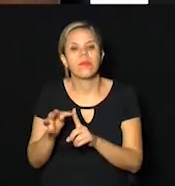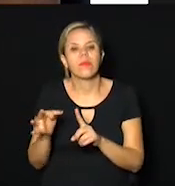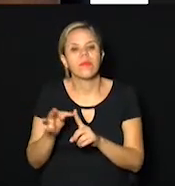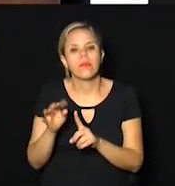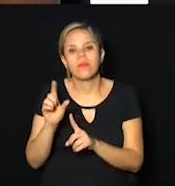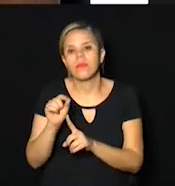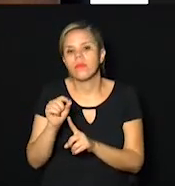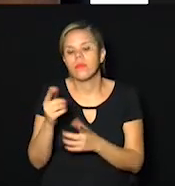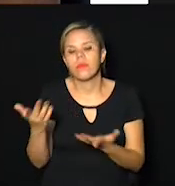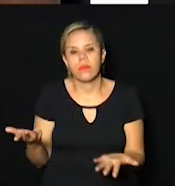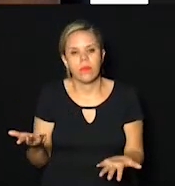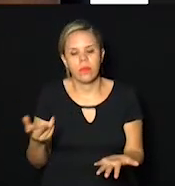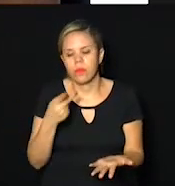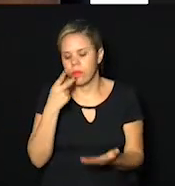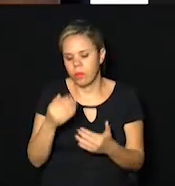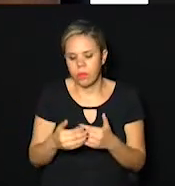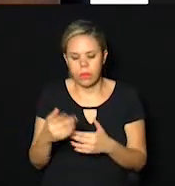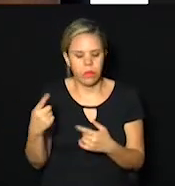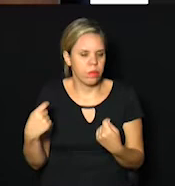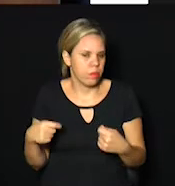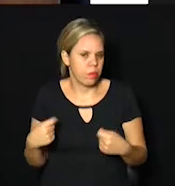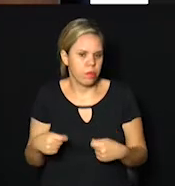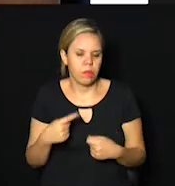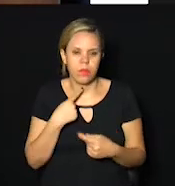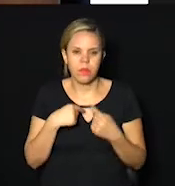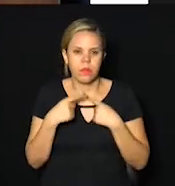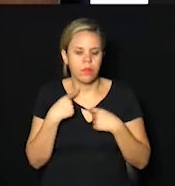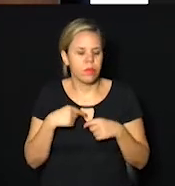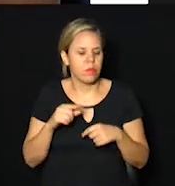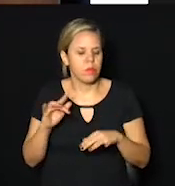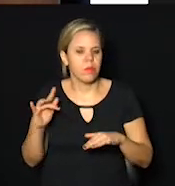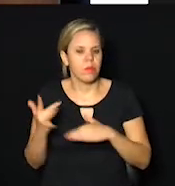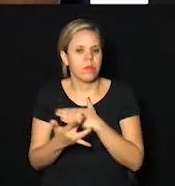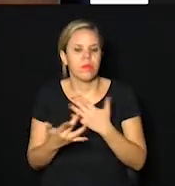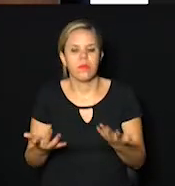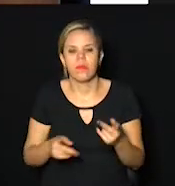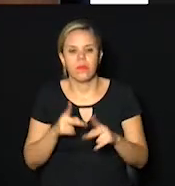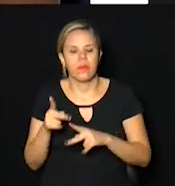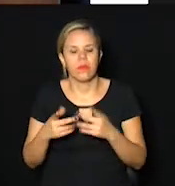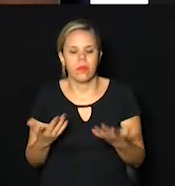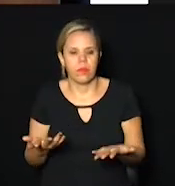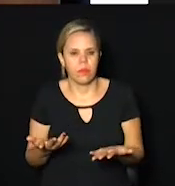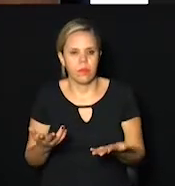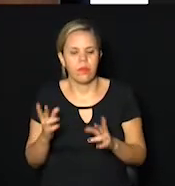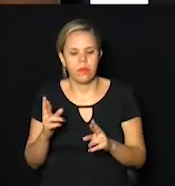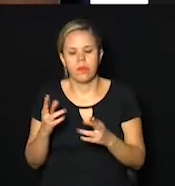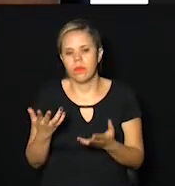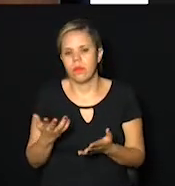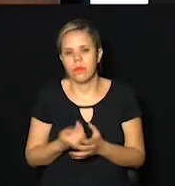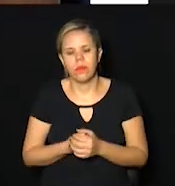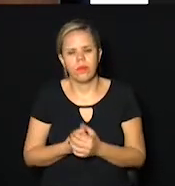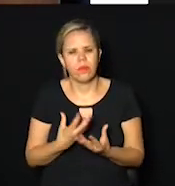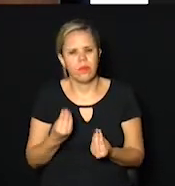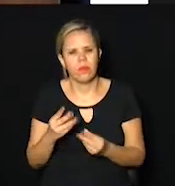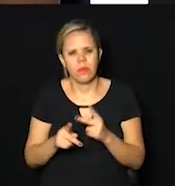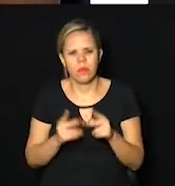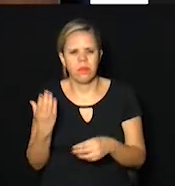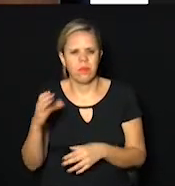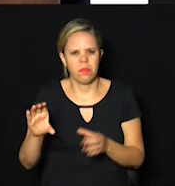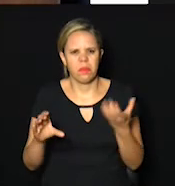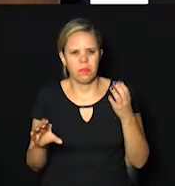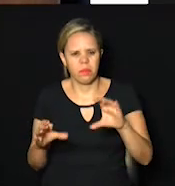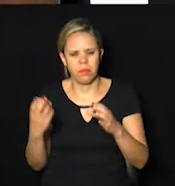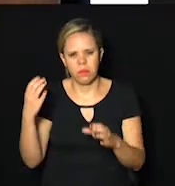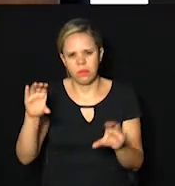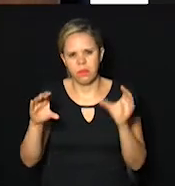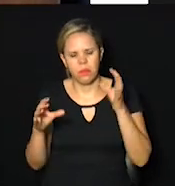falar a partir das necessidades, desejos e expectativas das pessoas? Porque tem muito político que vai lá e coloca o que pensa. Eu acho